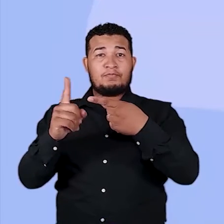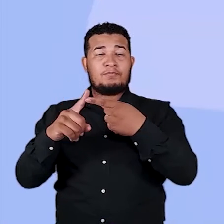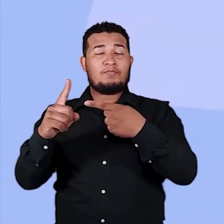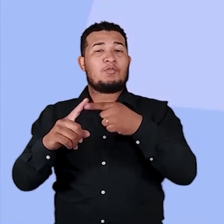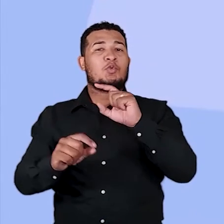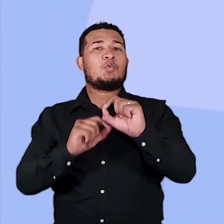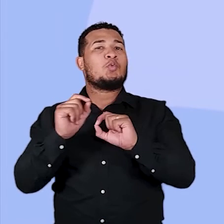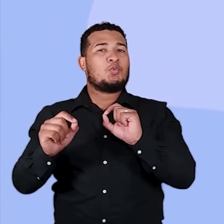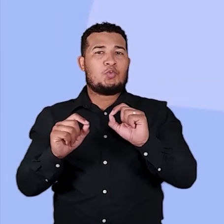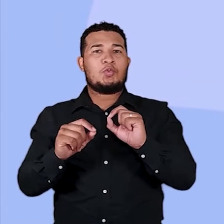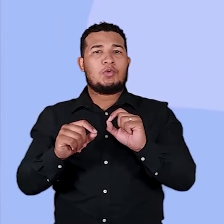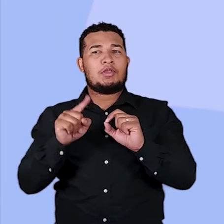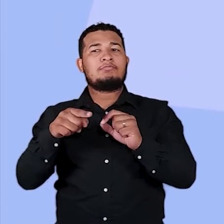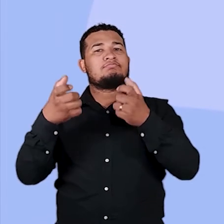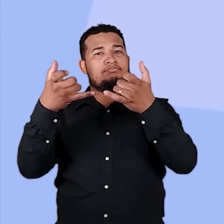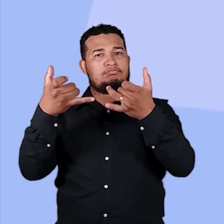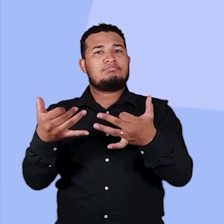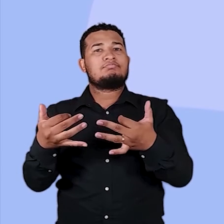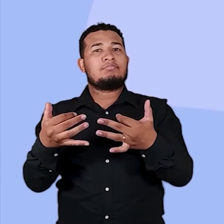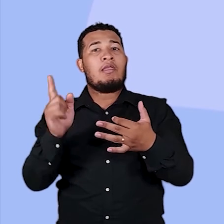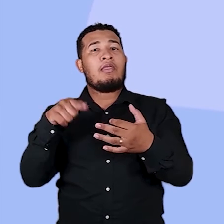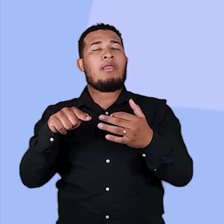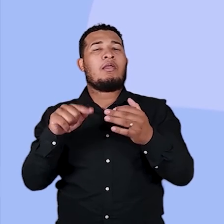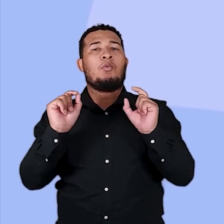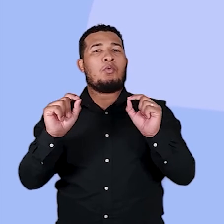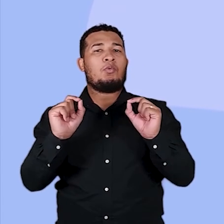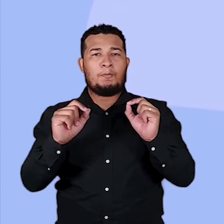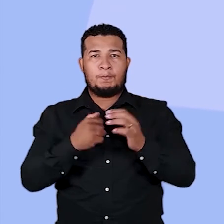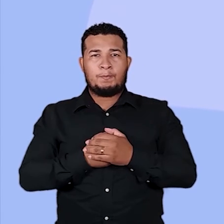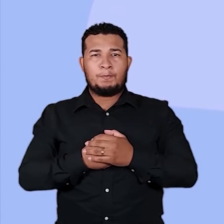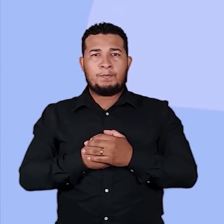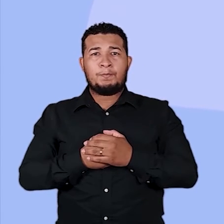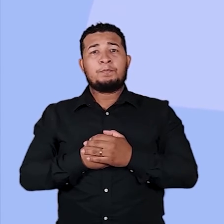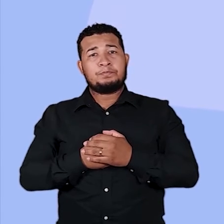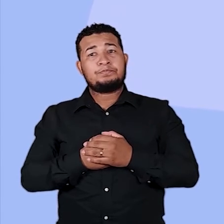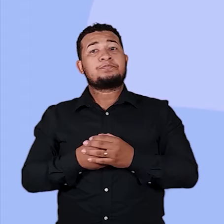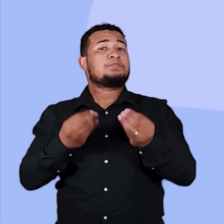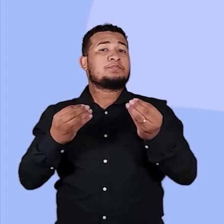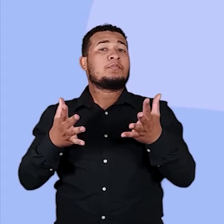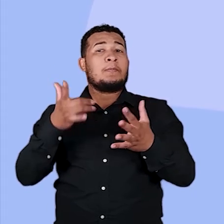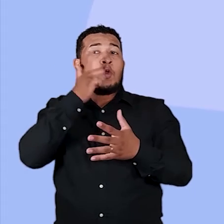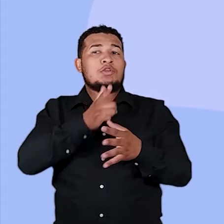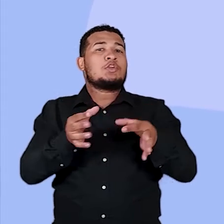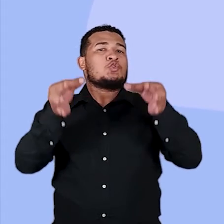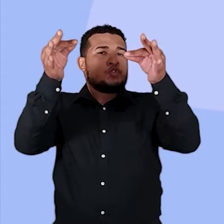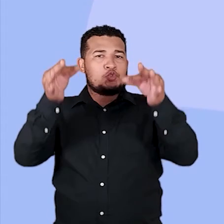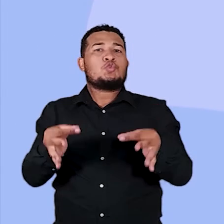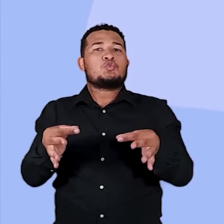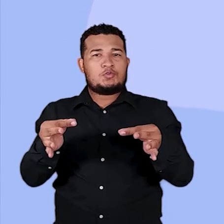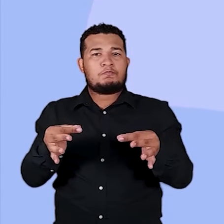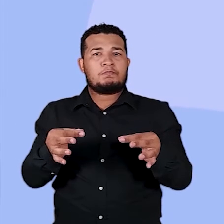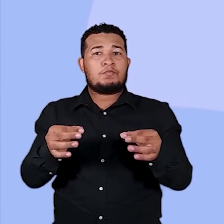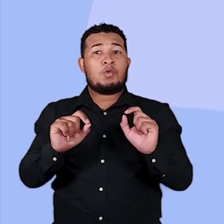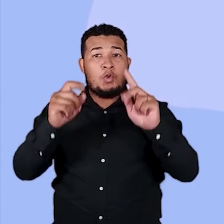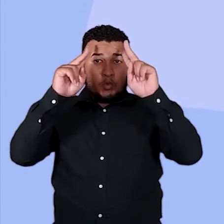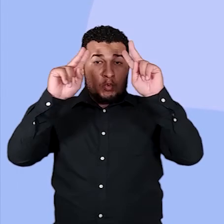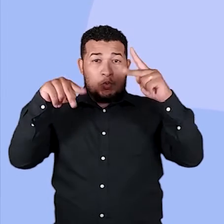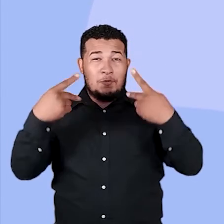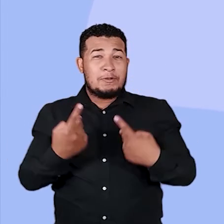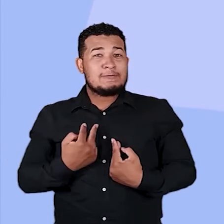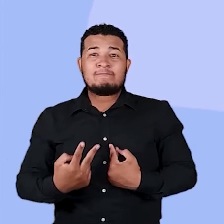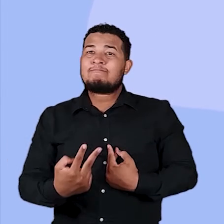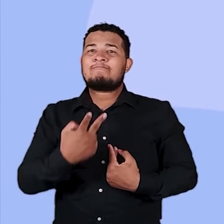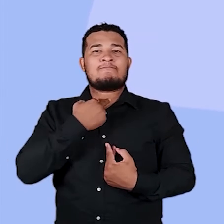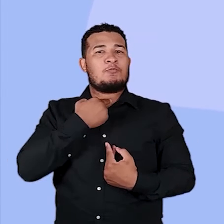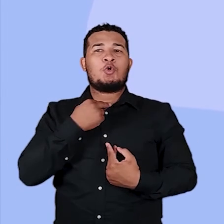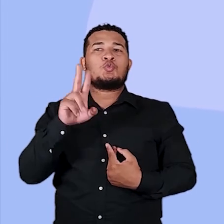O primeiro critério que o Kant estabelece é o seguinte: para uma ação ser justa, o ser humano não